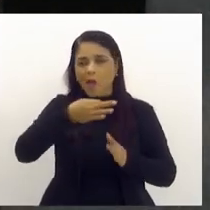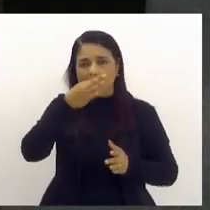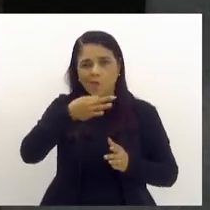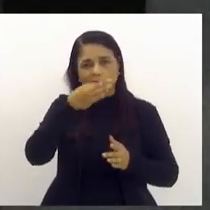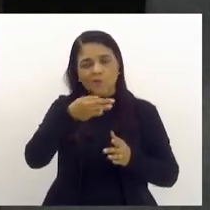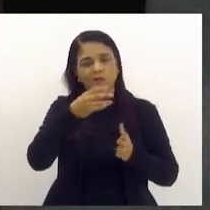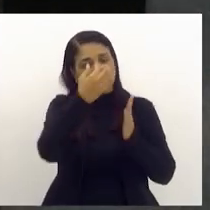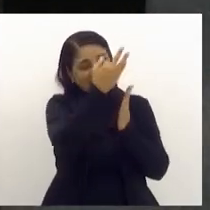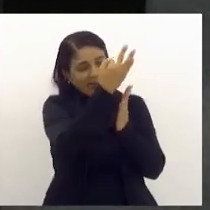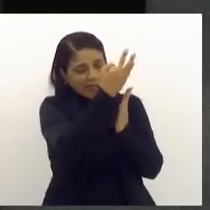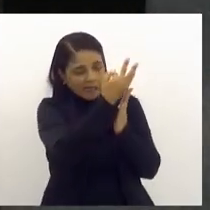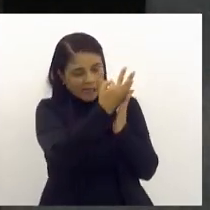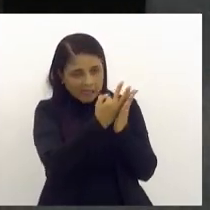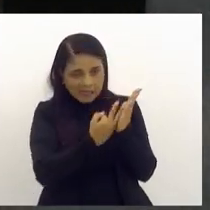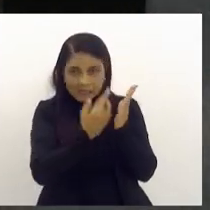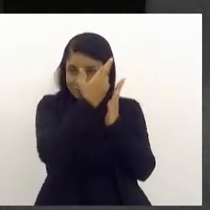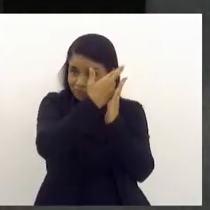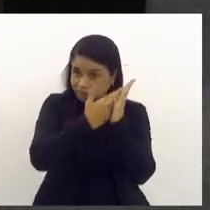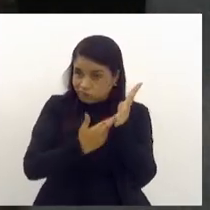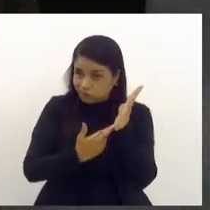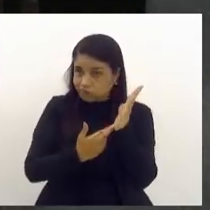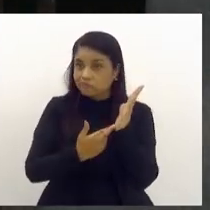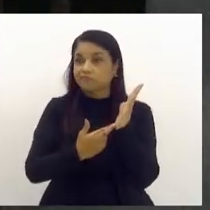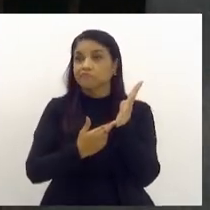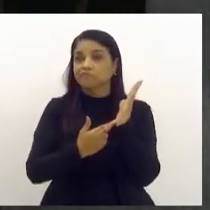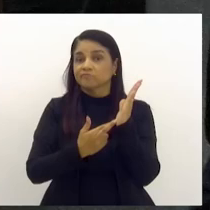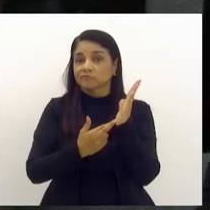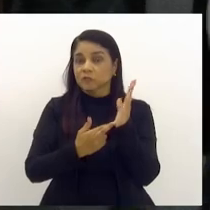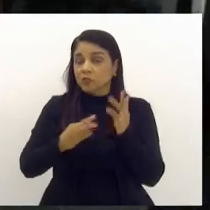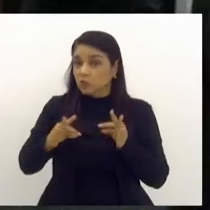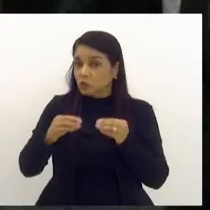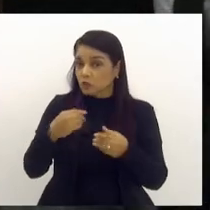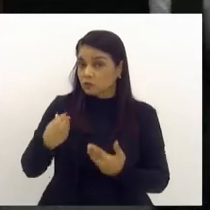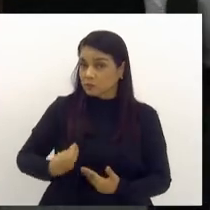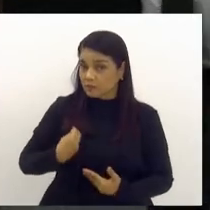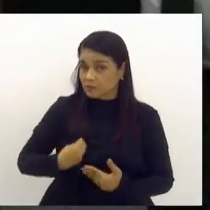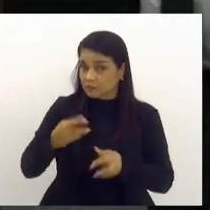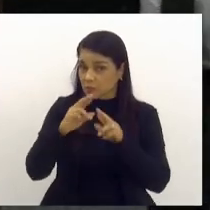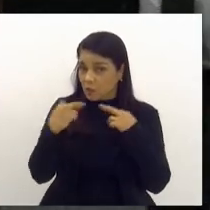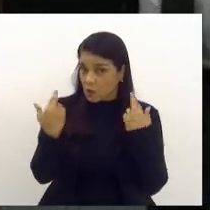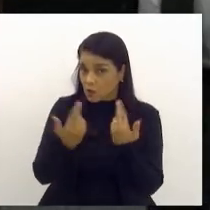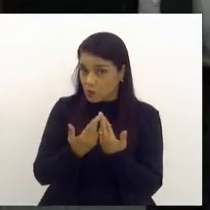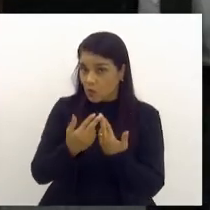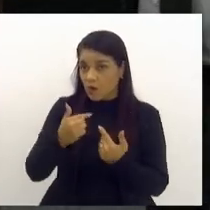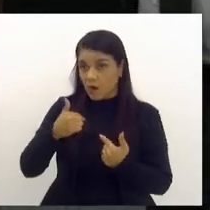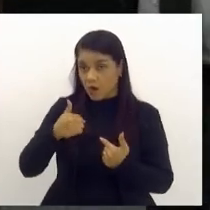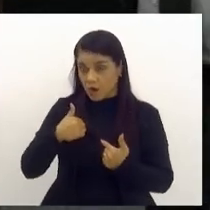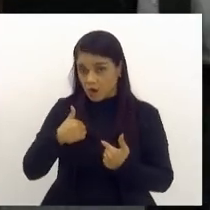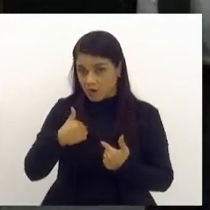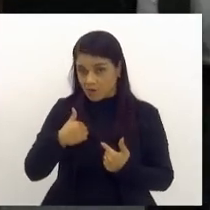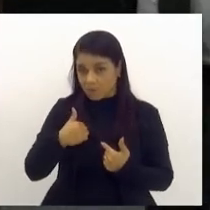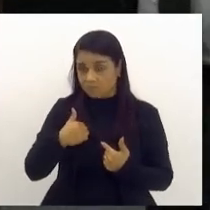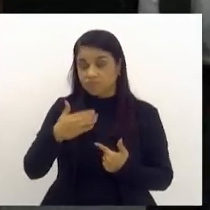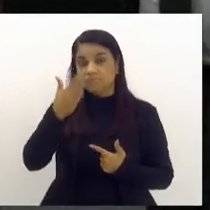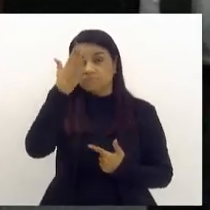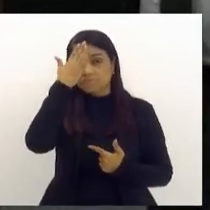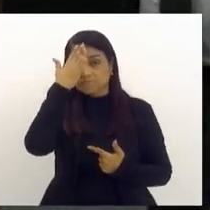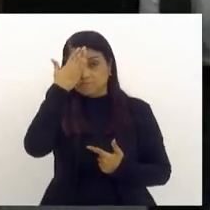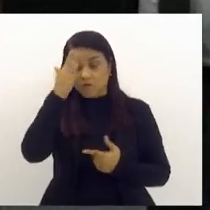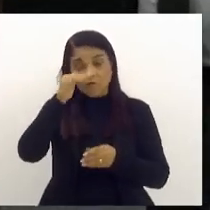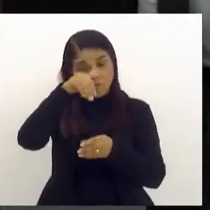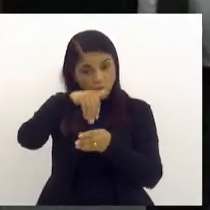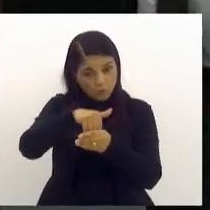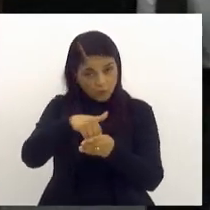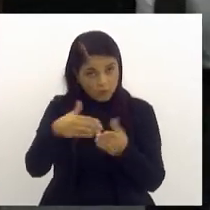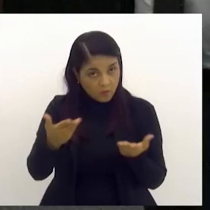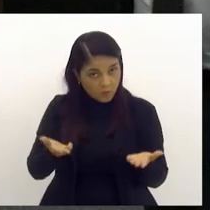feita uma redação e que todos que participaram na reunião, eu saí de lá, sabendo que eu iria votar